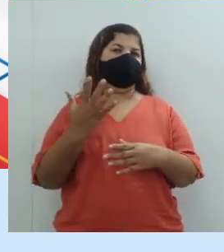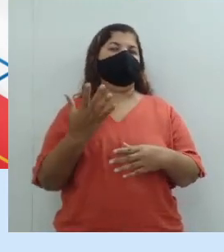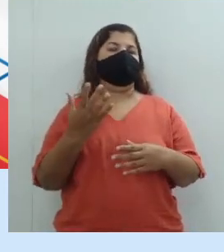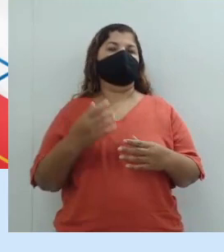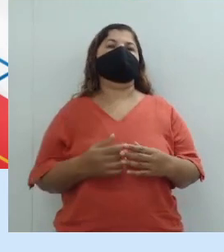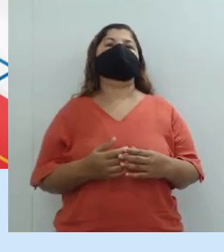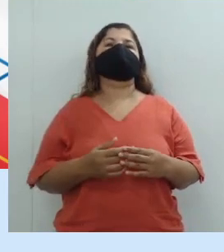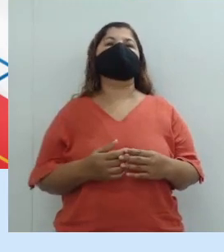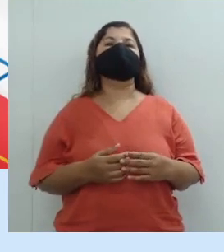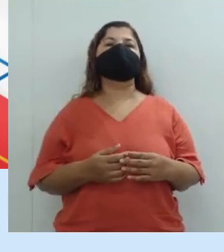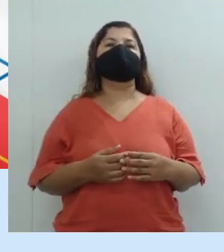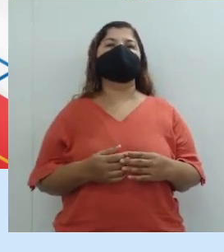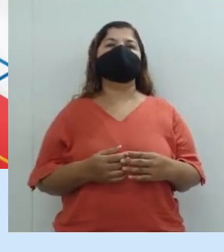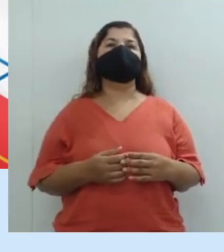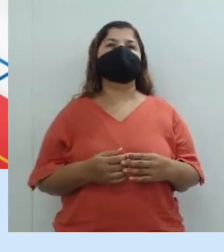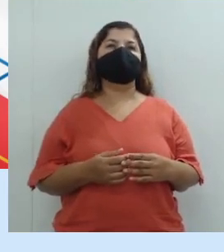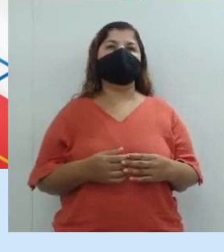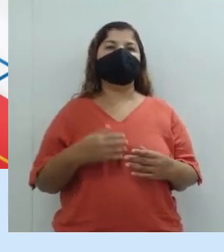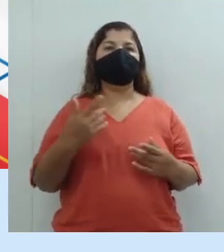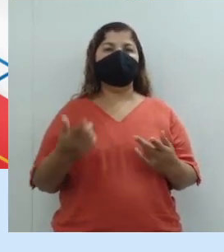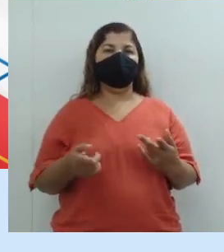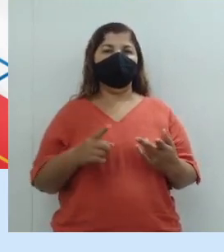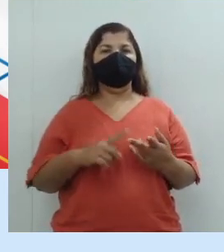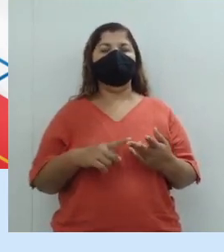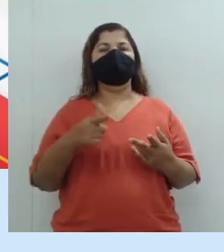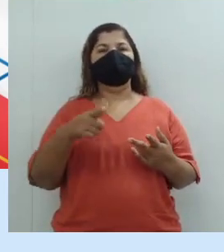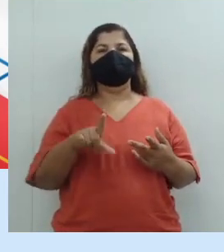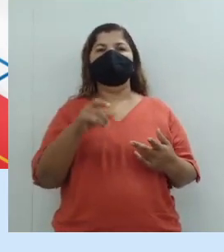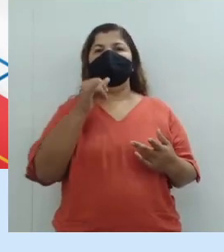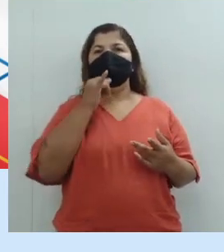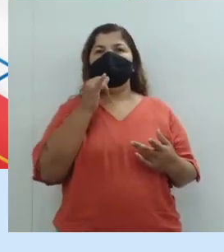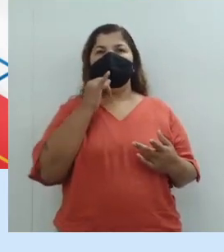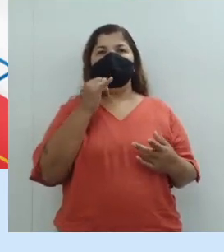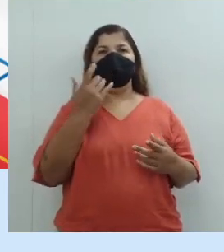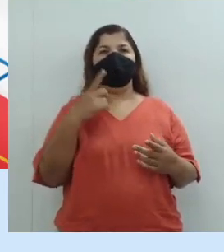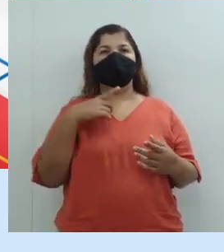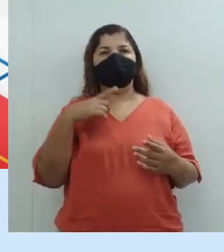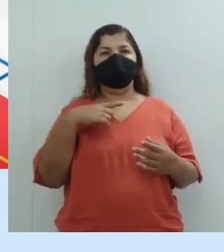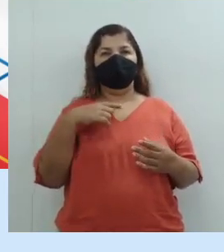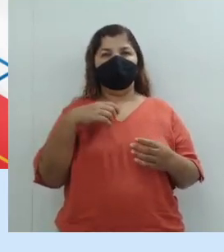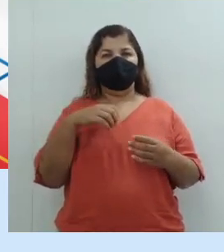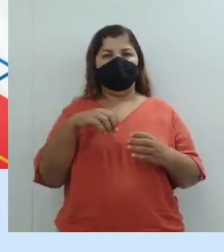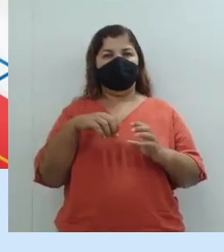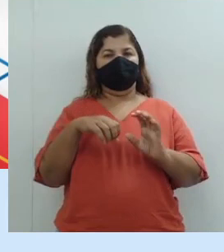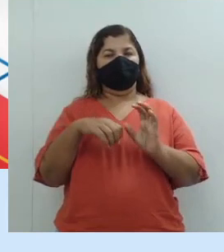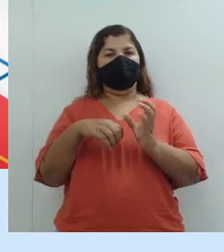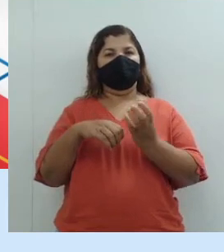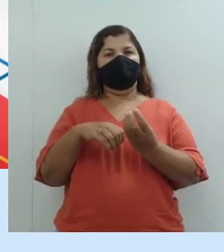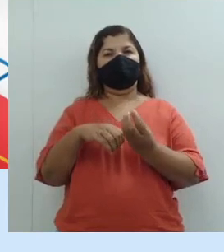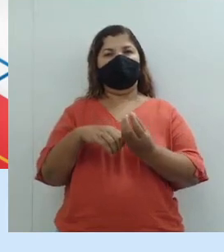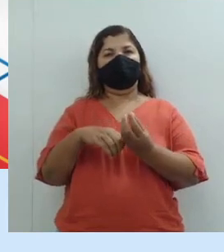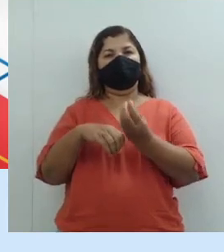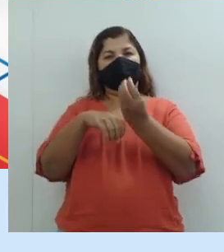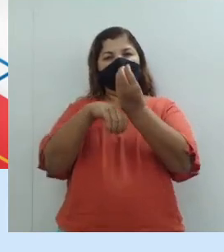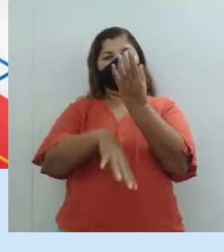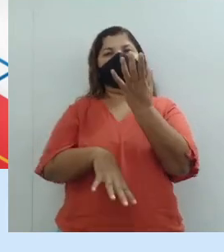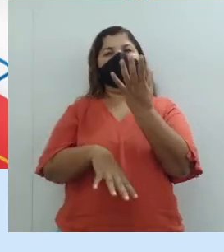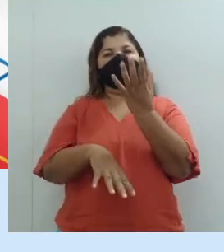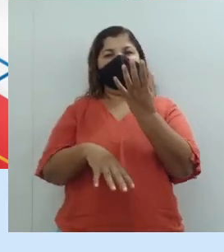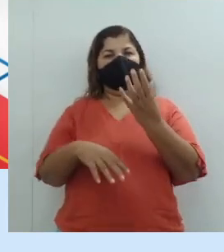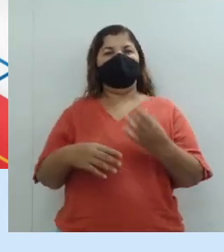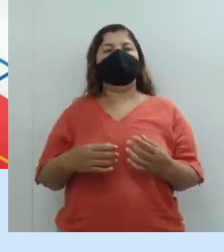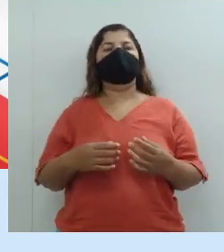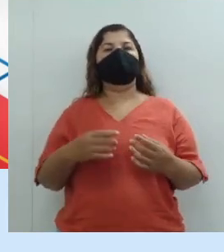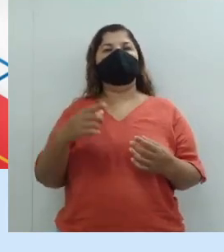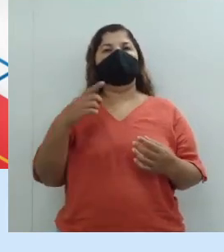né? Então vamos lá, o outro exemplo seria o caso desse foguete aí que está sendo lançado. Vocês percebam aí que o foguete, quando ele é lançado,